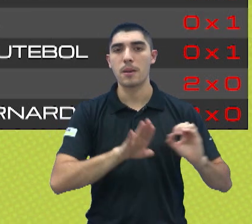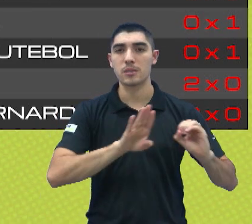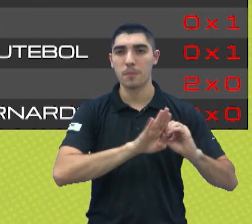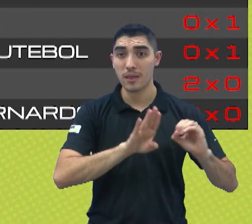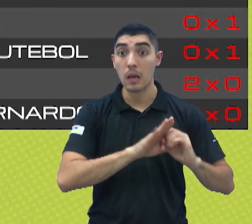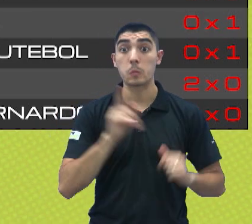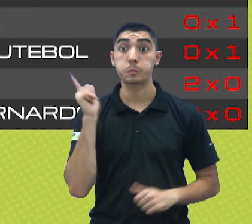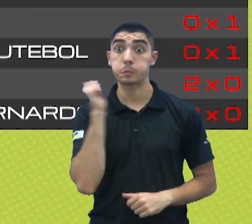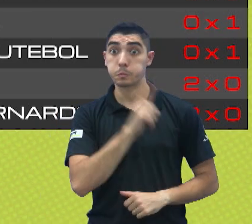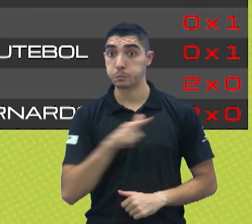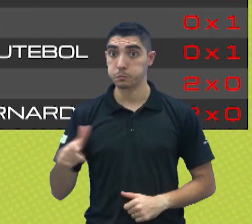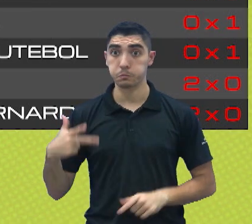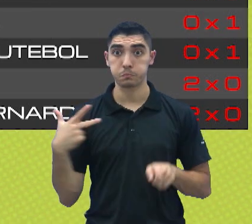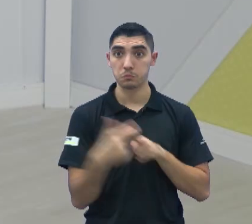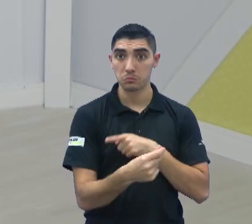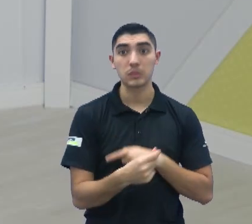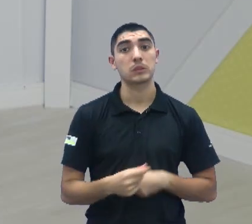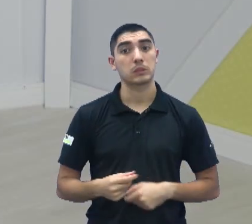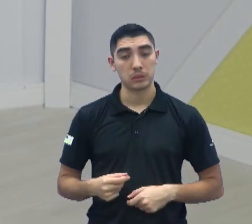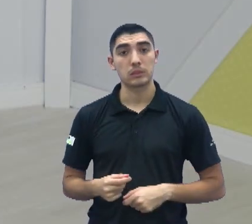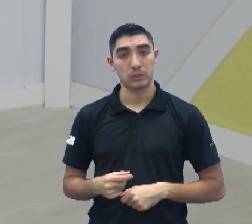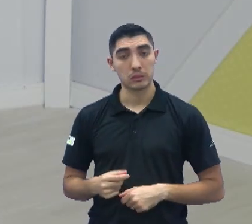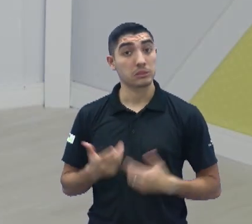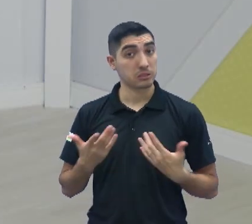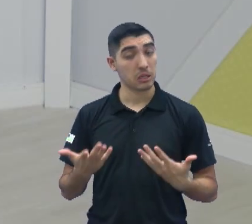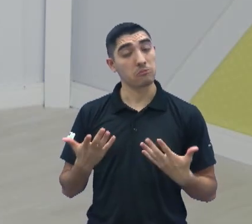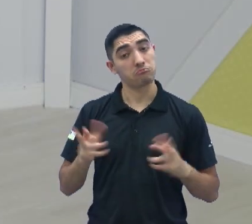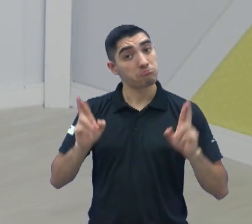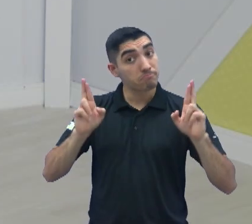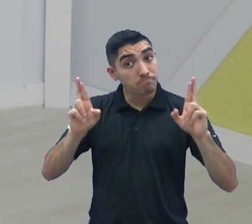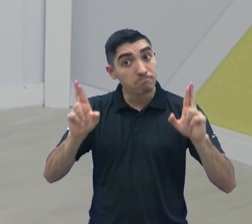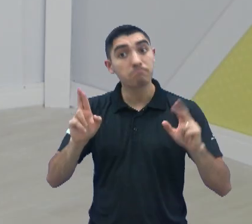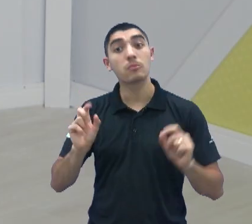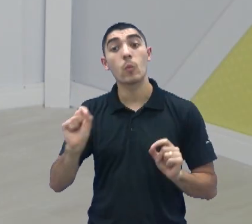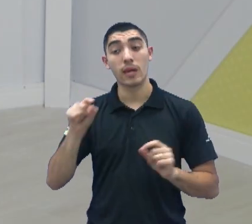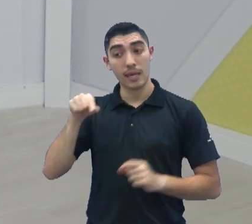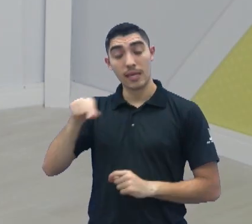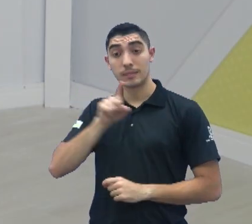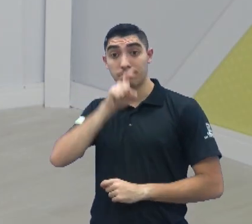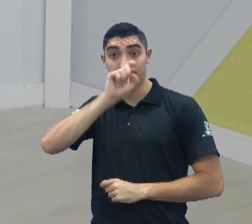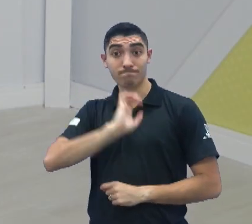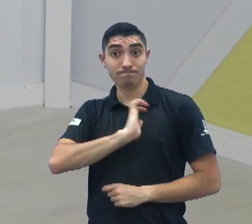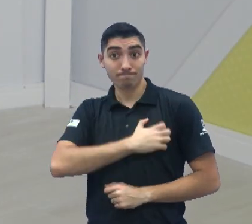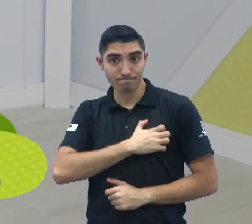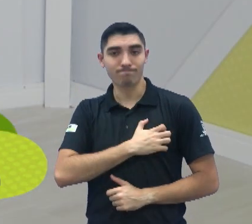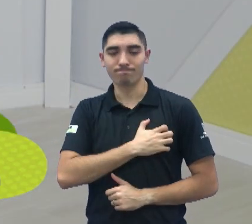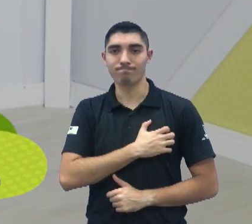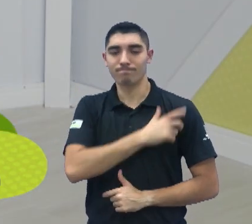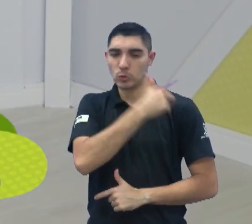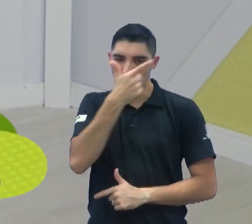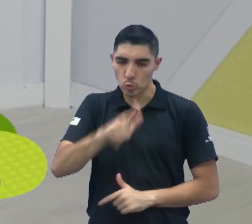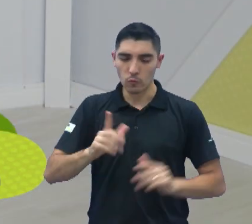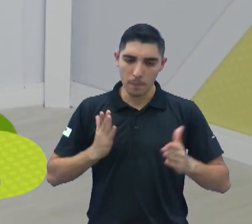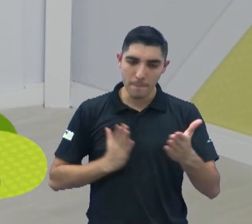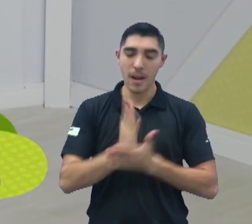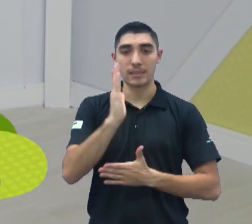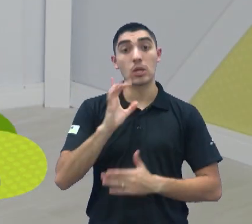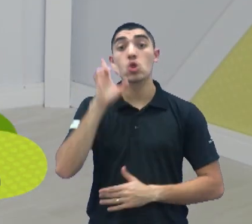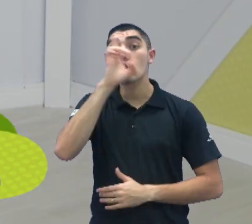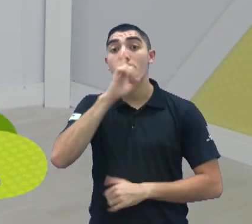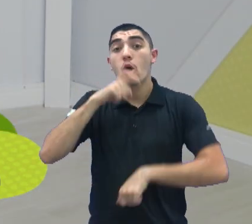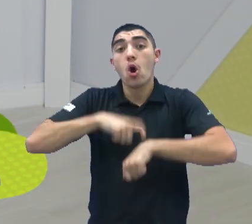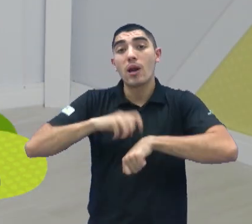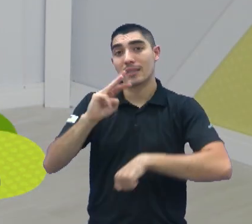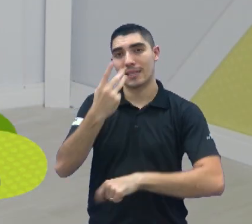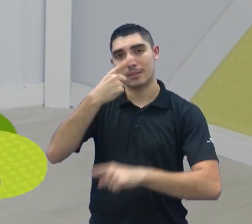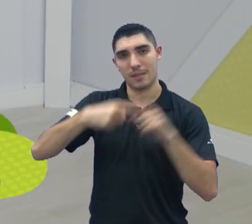casa agora também com esse 2-0 a seu favor. Vamos torcer então para os meninos do São José, domingo 3h30 da tarde, lá no CT de Cotia, o